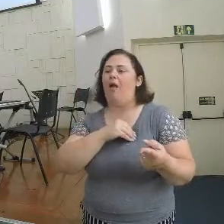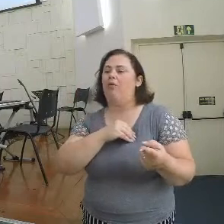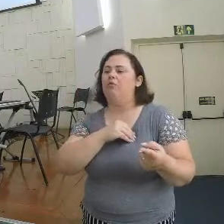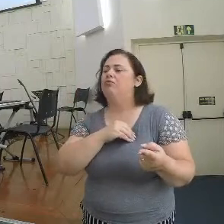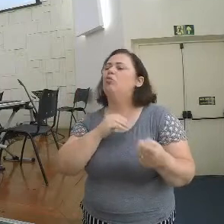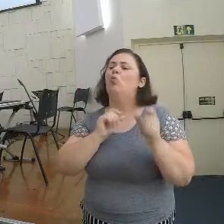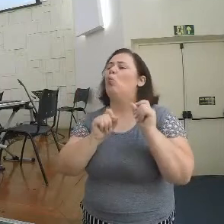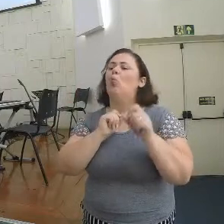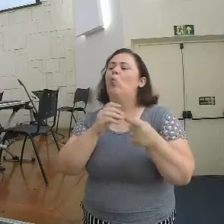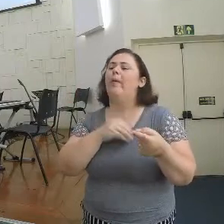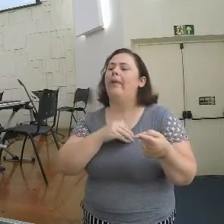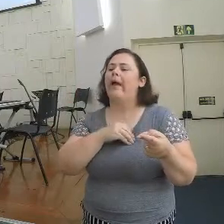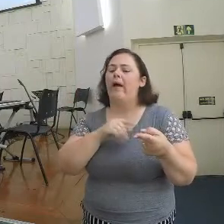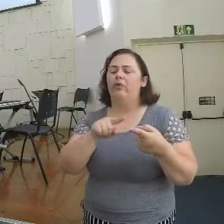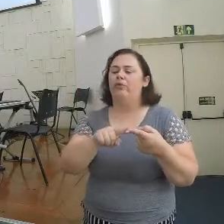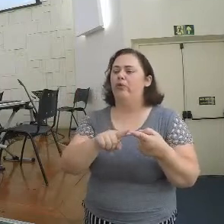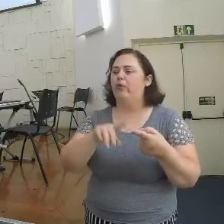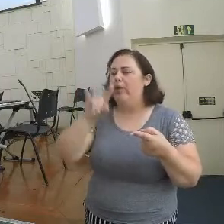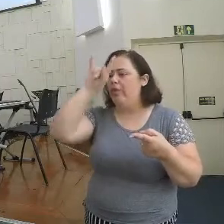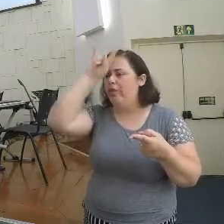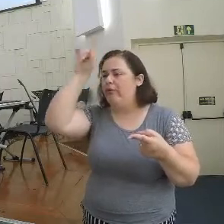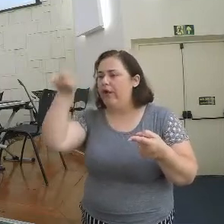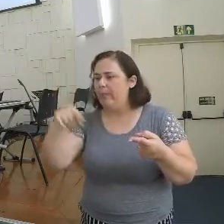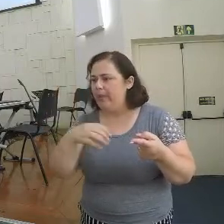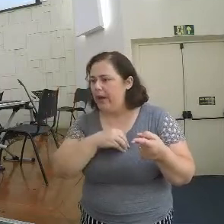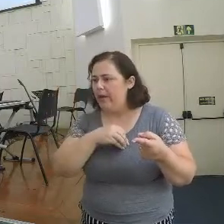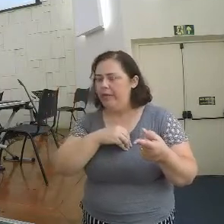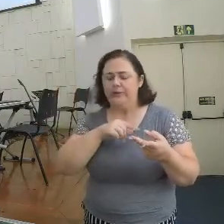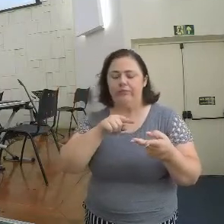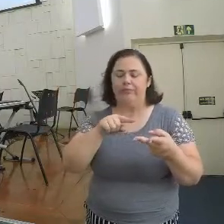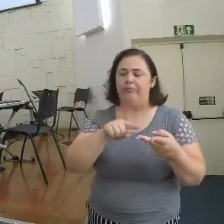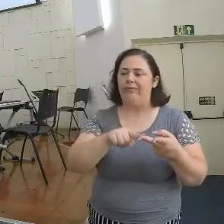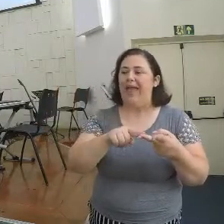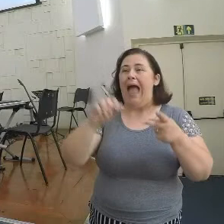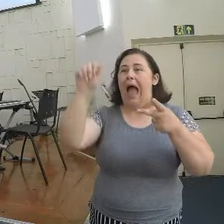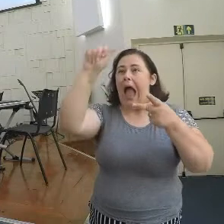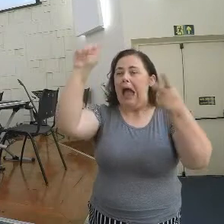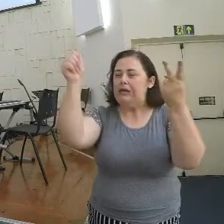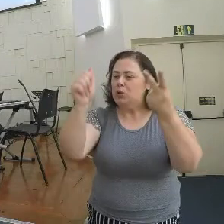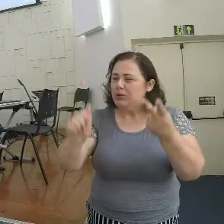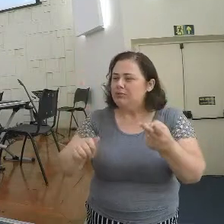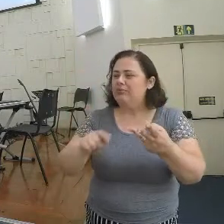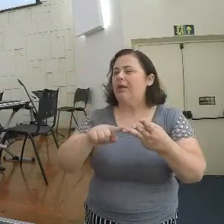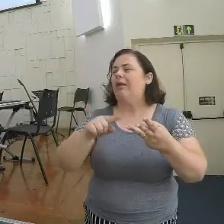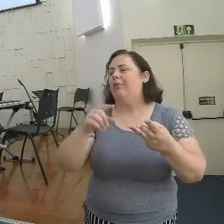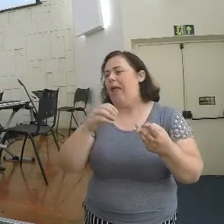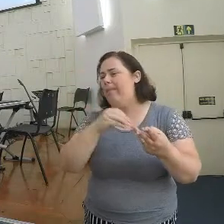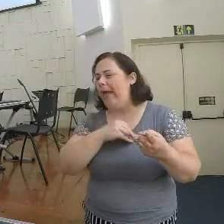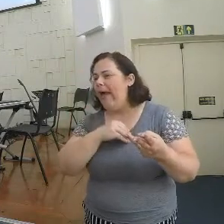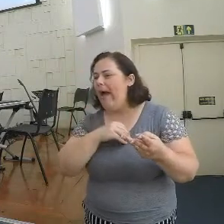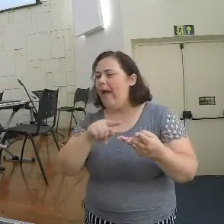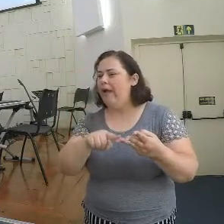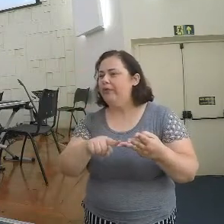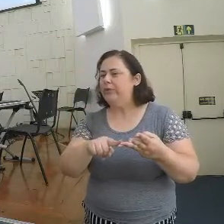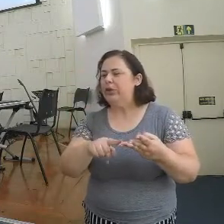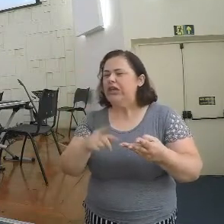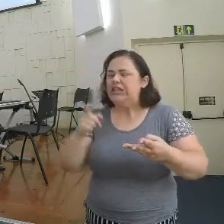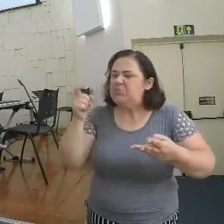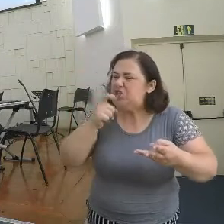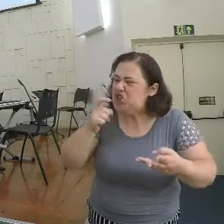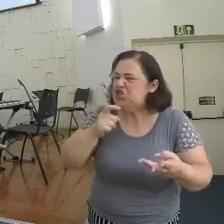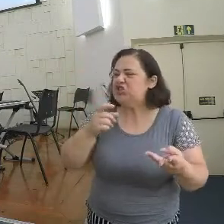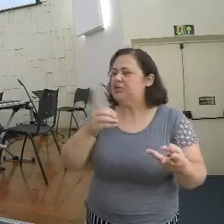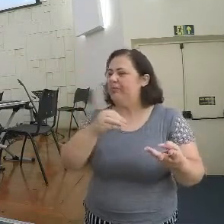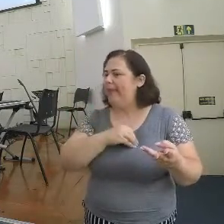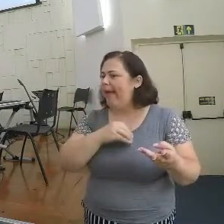próximo. Então precisamos olhar para a palavra de Deus e dizer: não existe uma parte sequer da palavra de Deus